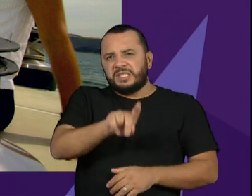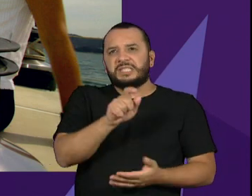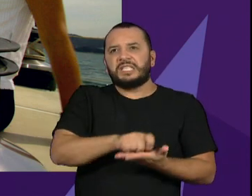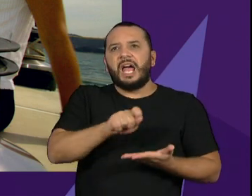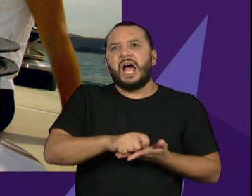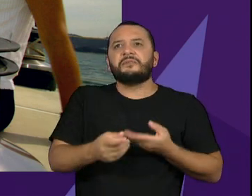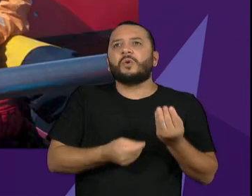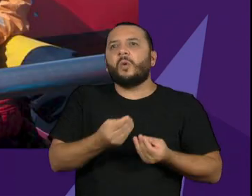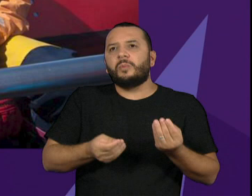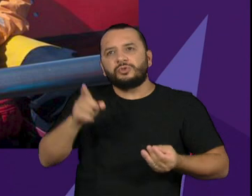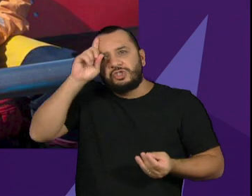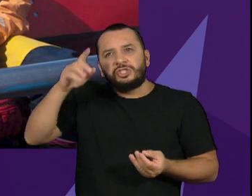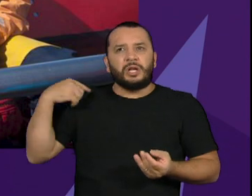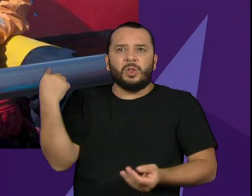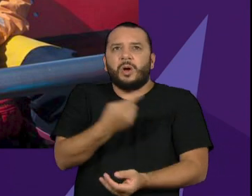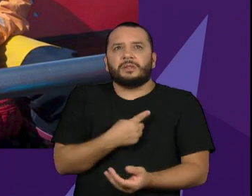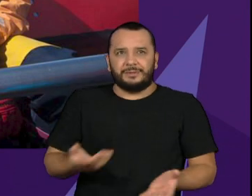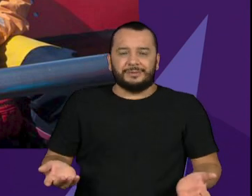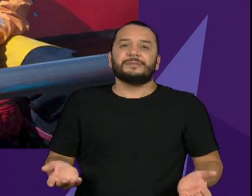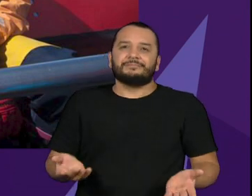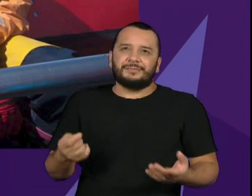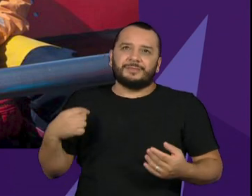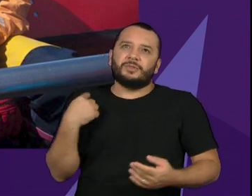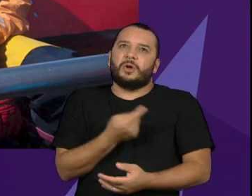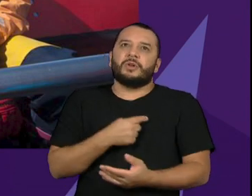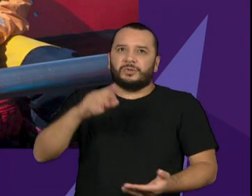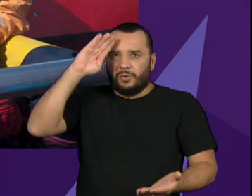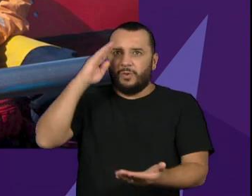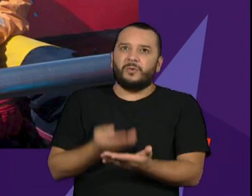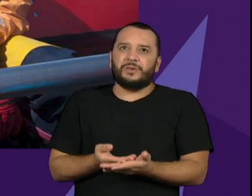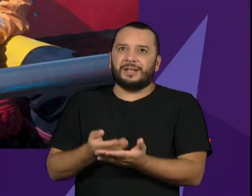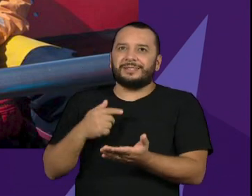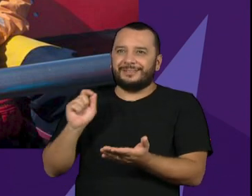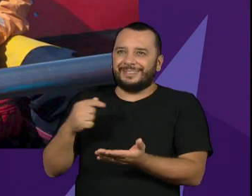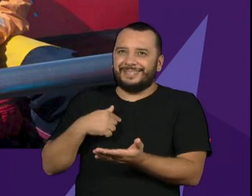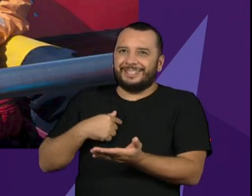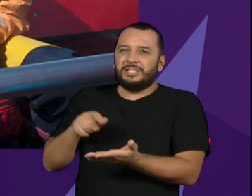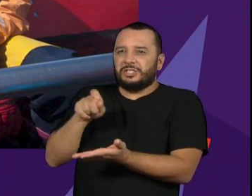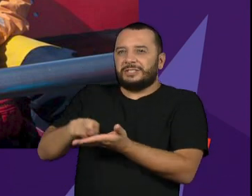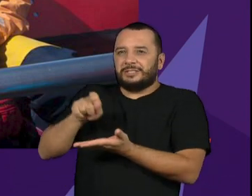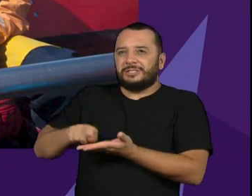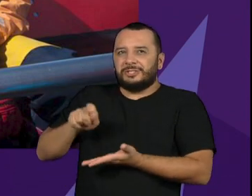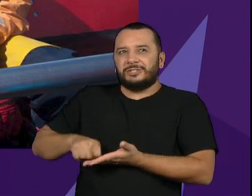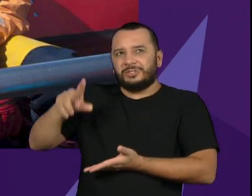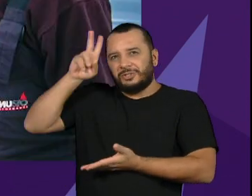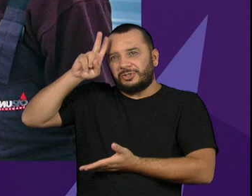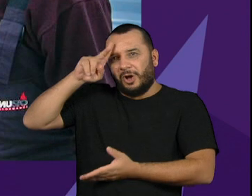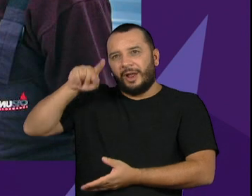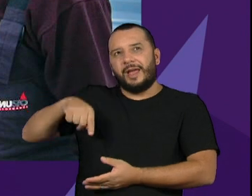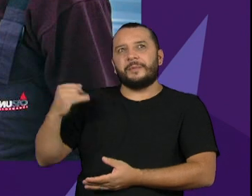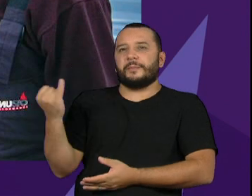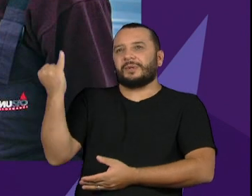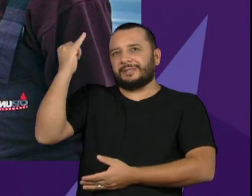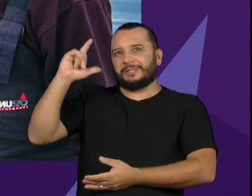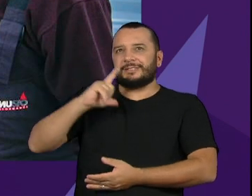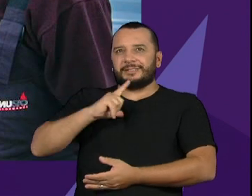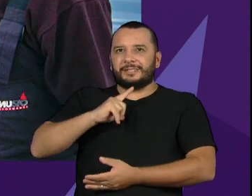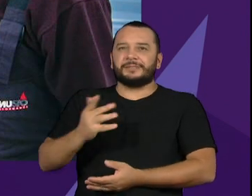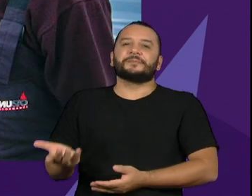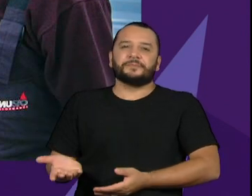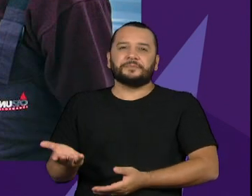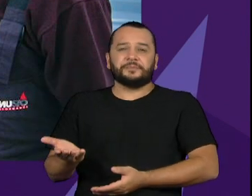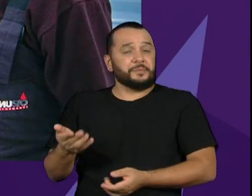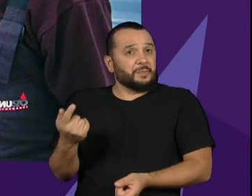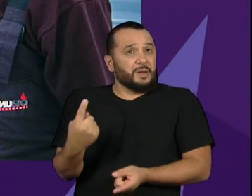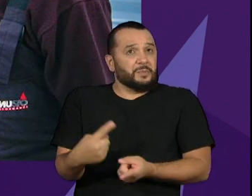gente criar autoconfiança e entender que a nossa história importava. Porque aos poucos, assim, por mais